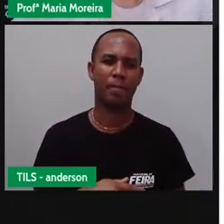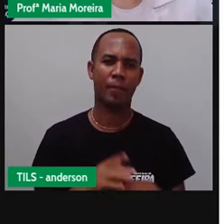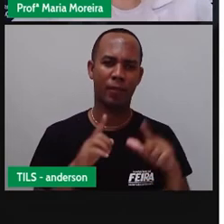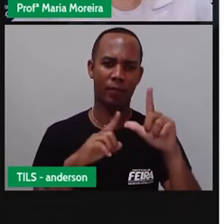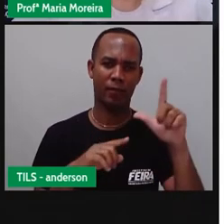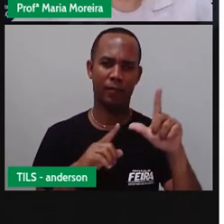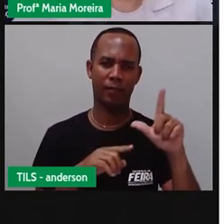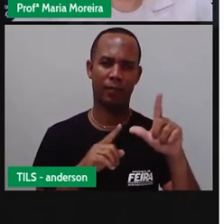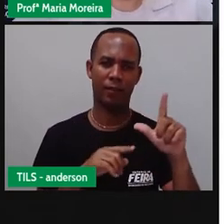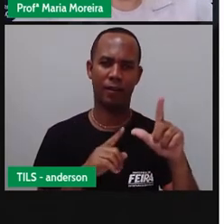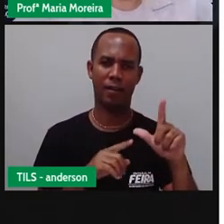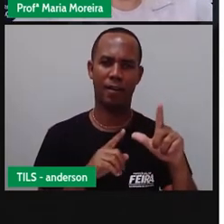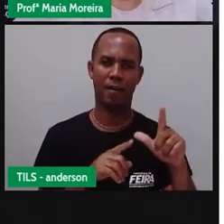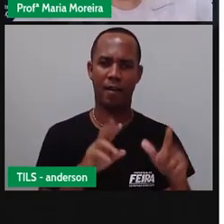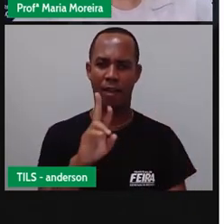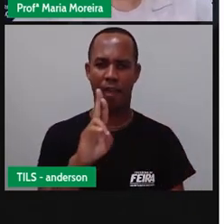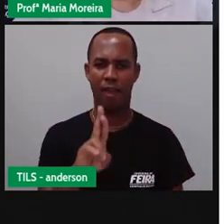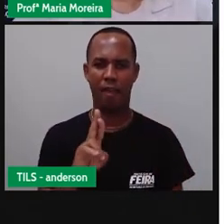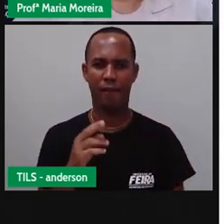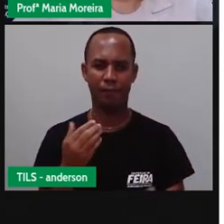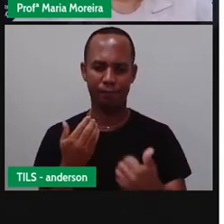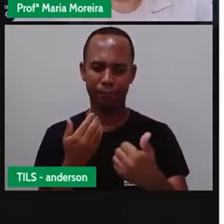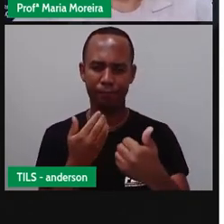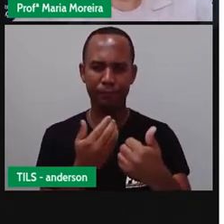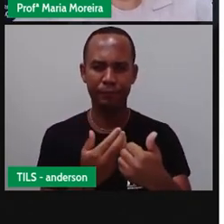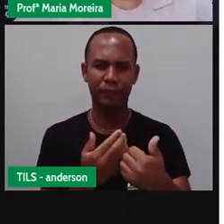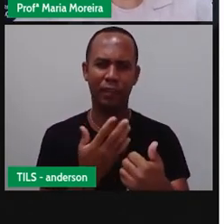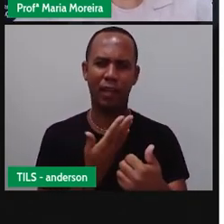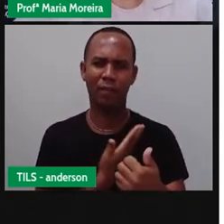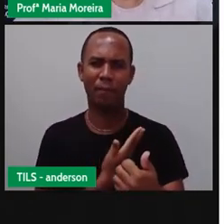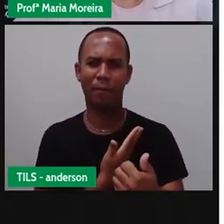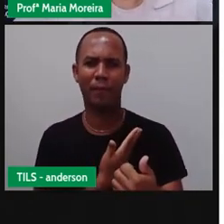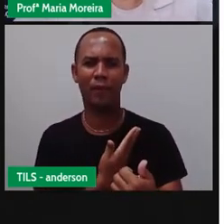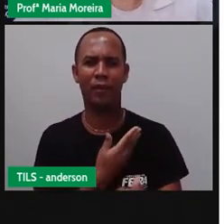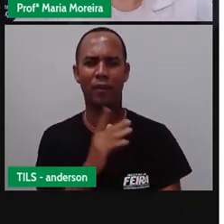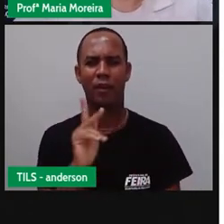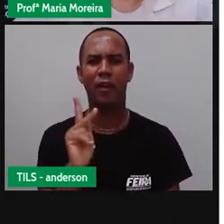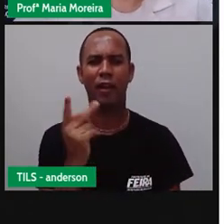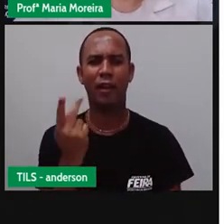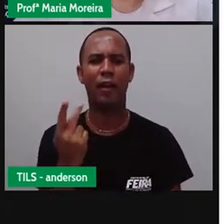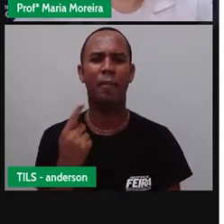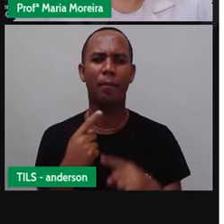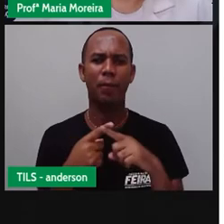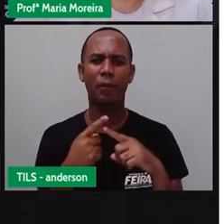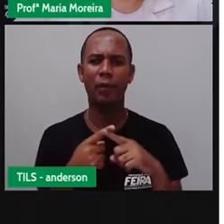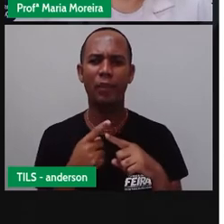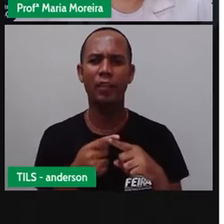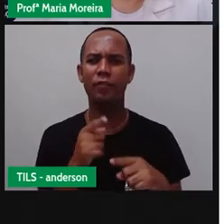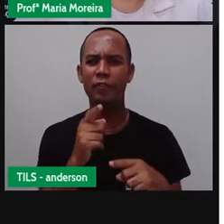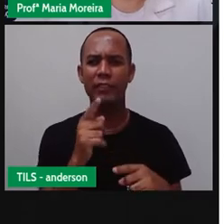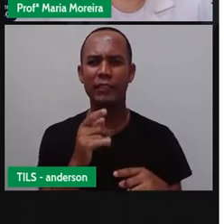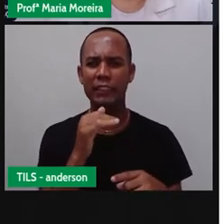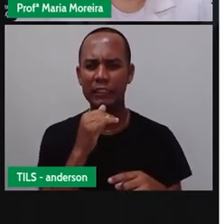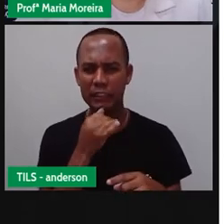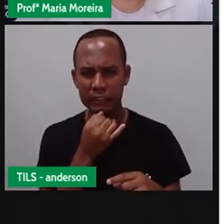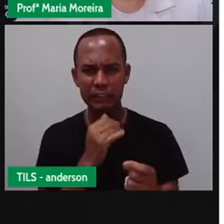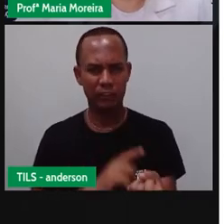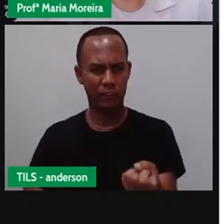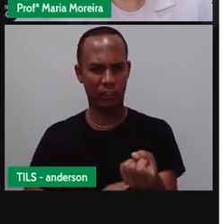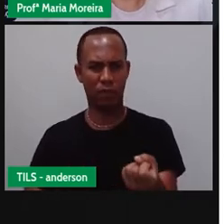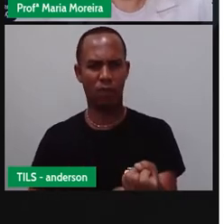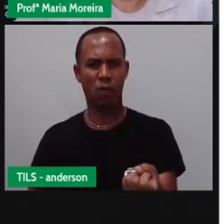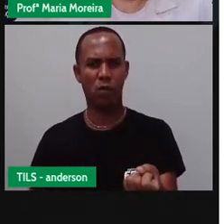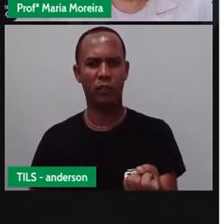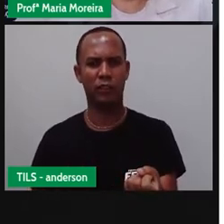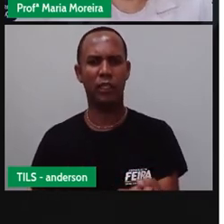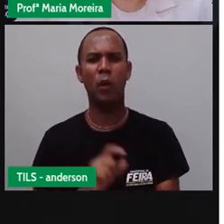se aproximou e disse querida amiga porque você está tão triste e nervosa